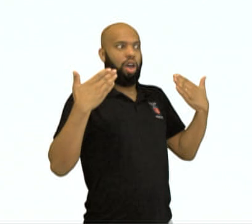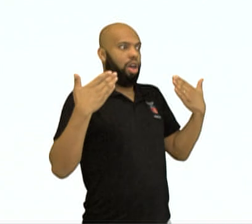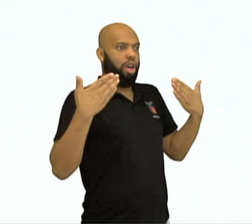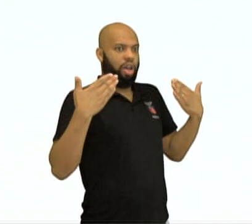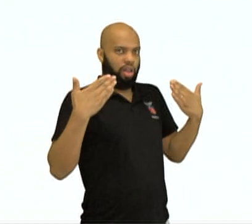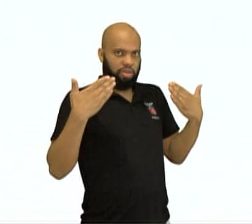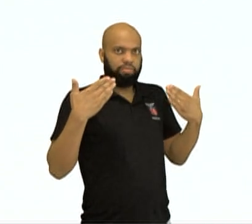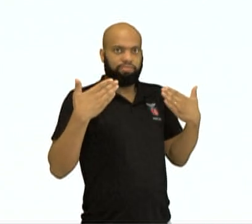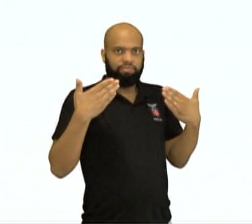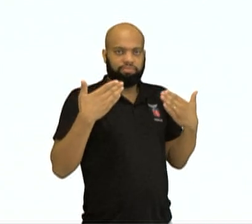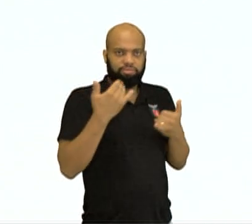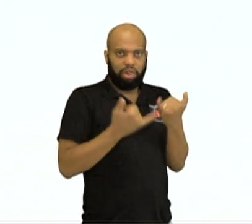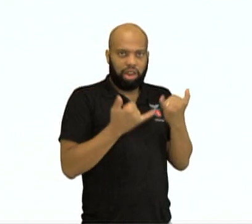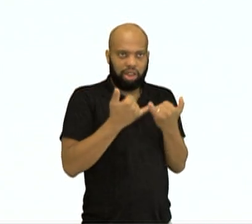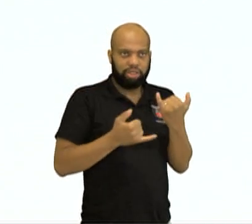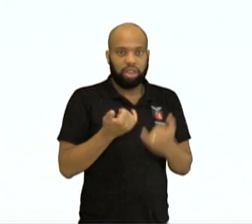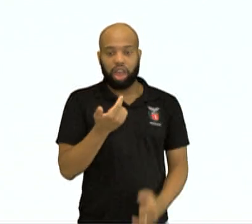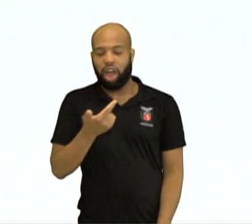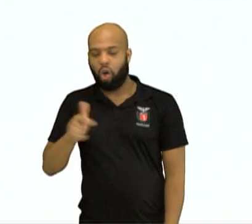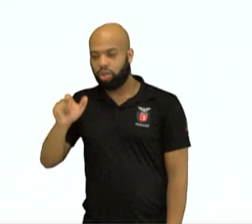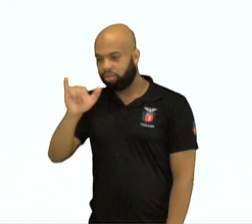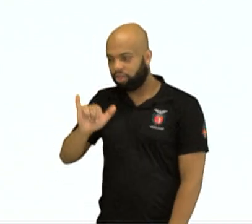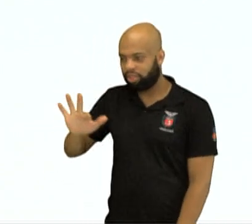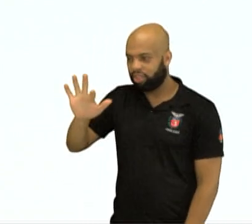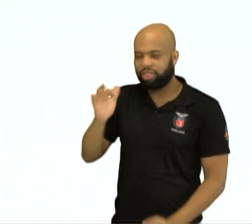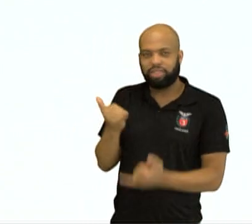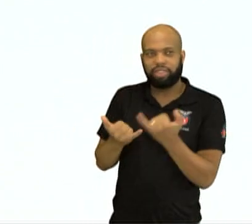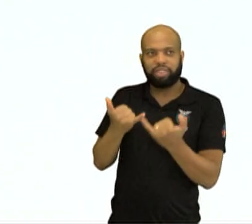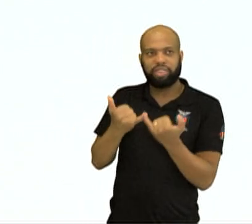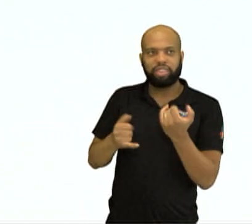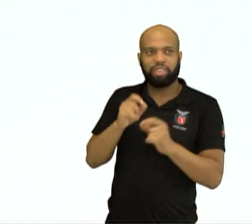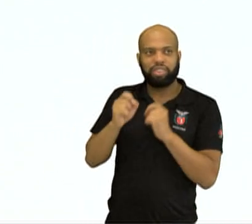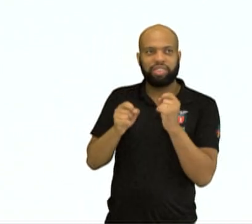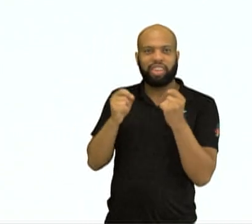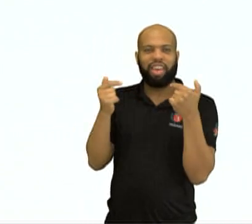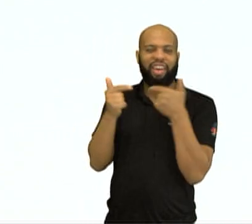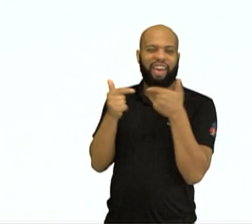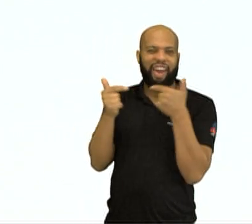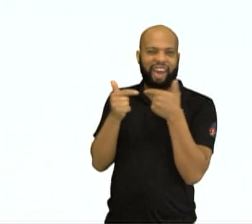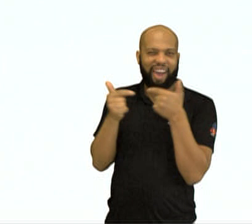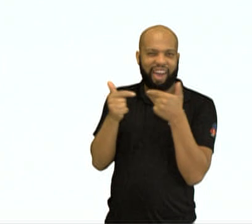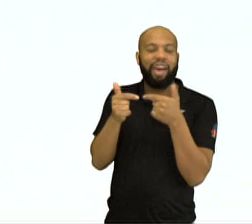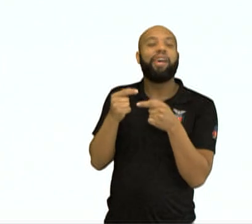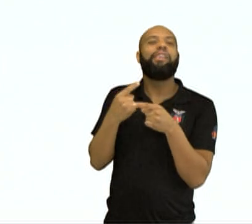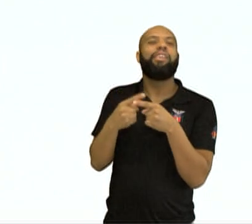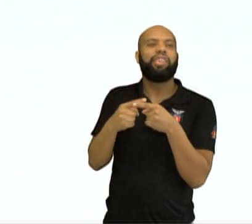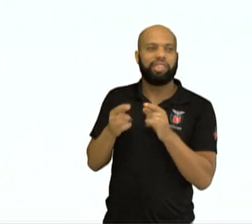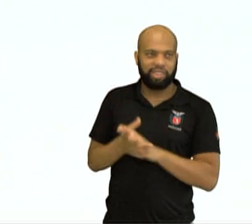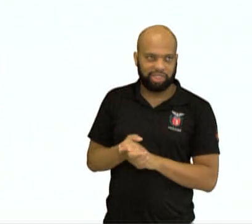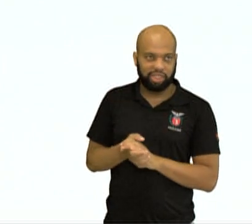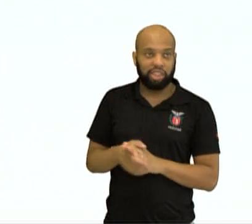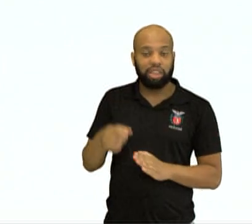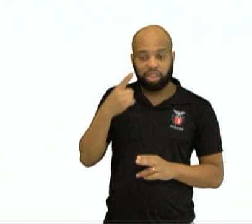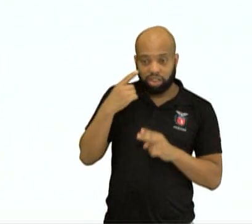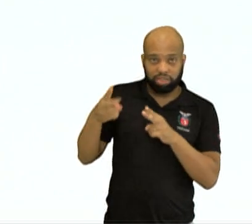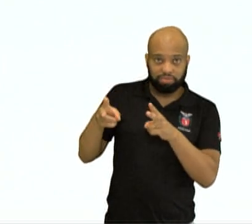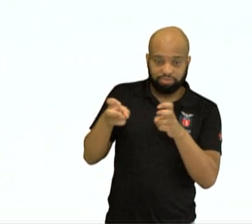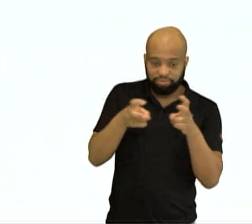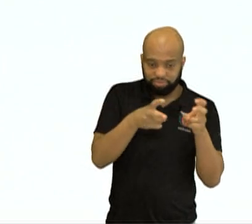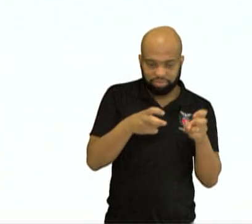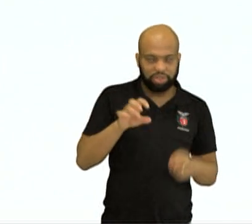Mais impressionada, e a outra parece estar rindo. Por que será? Observa